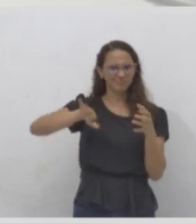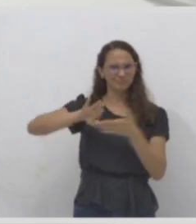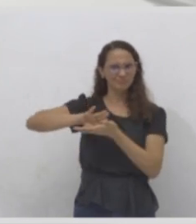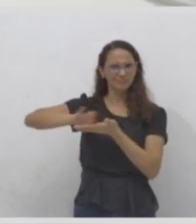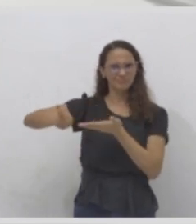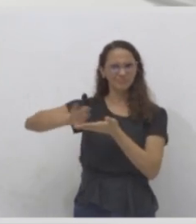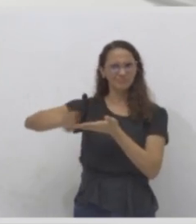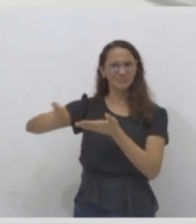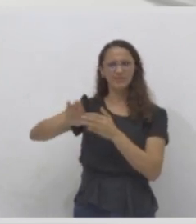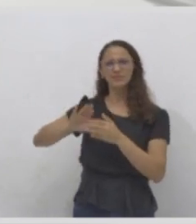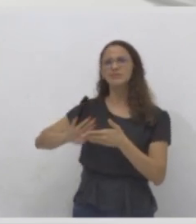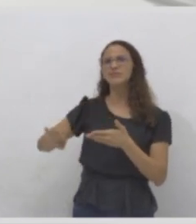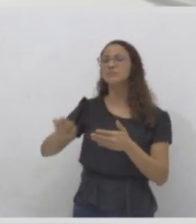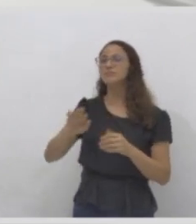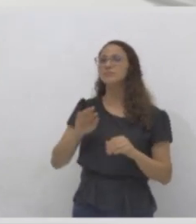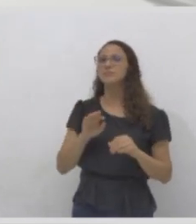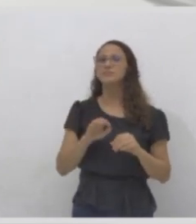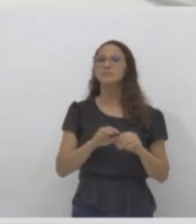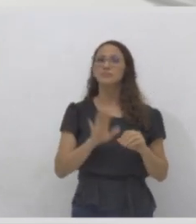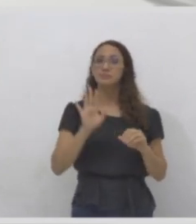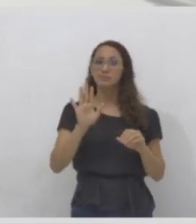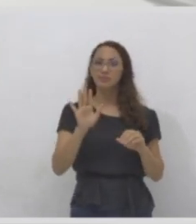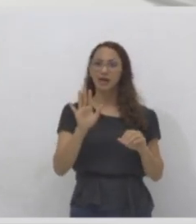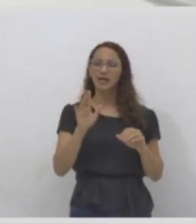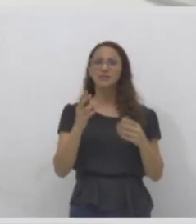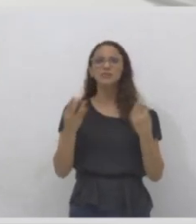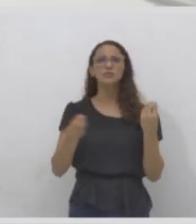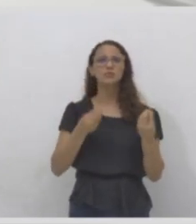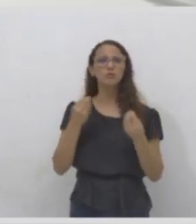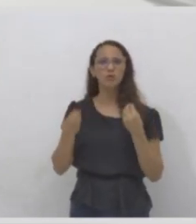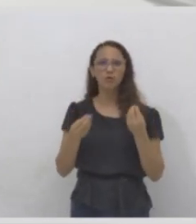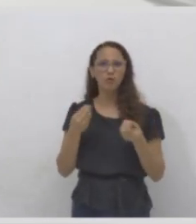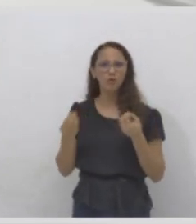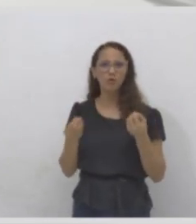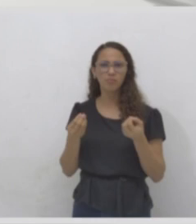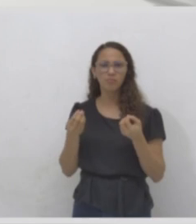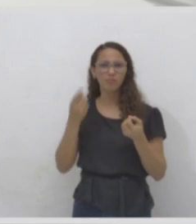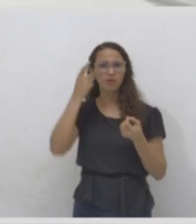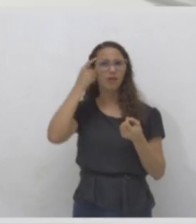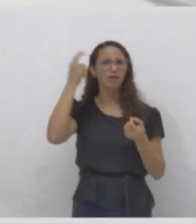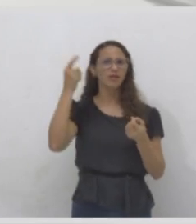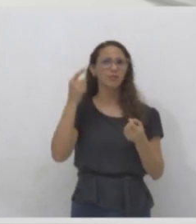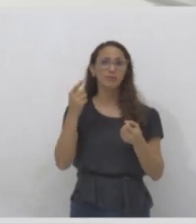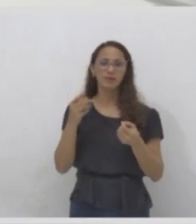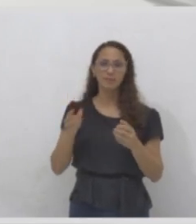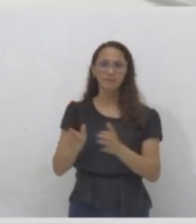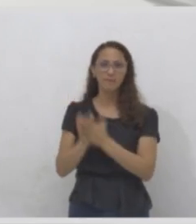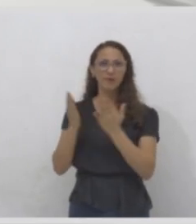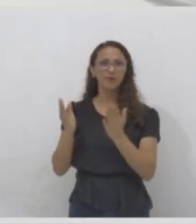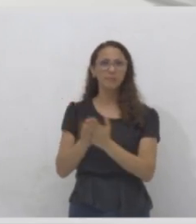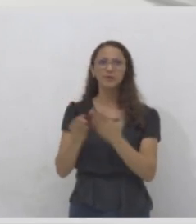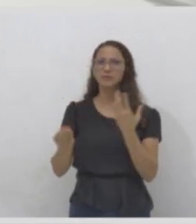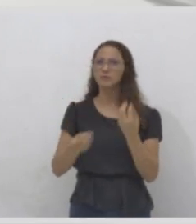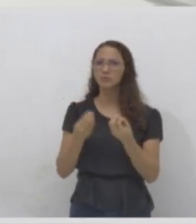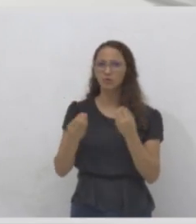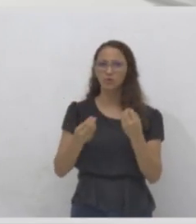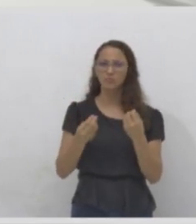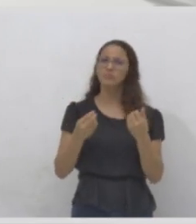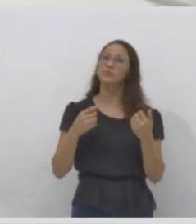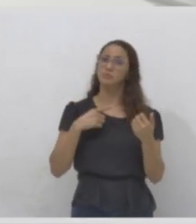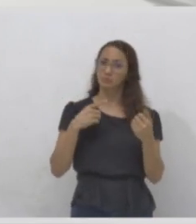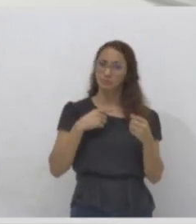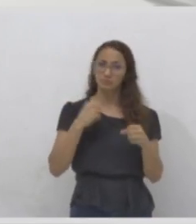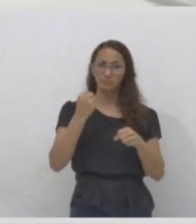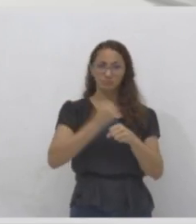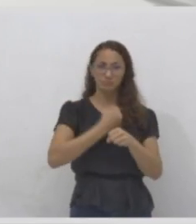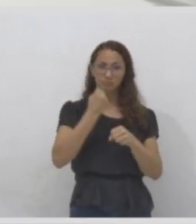pode resgatar esses pobres observando o número de prédios públicos que foram criados